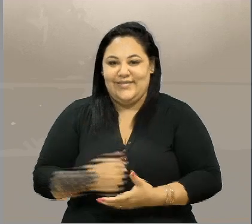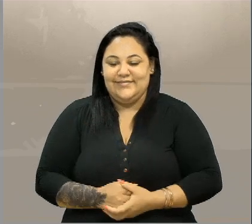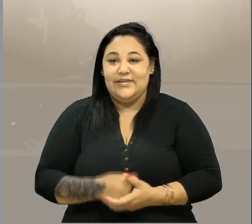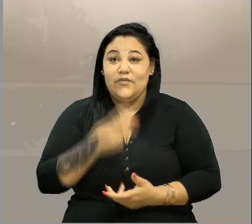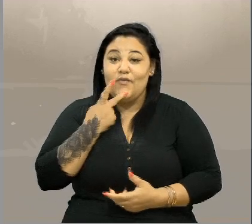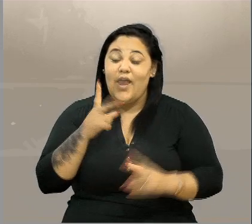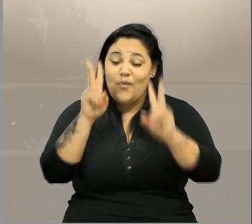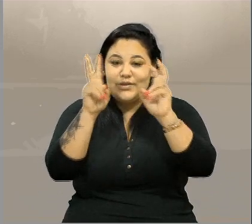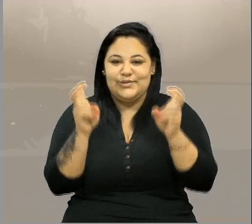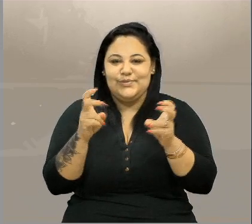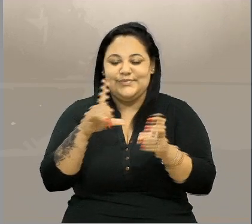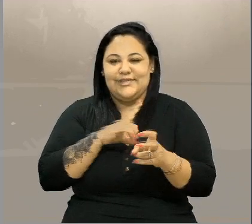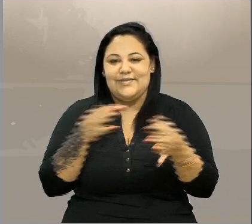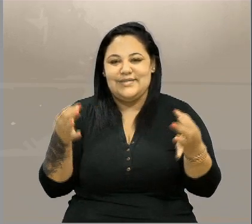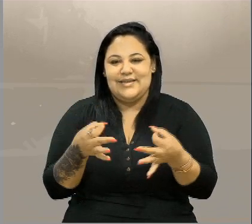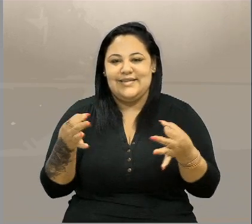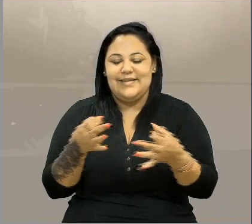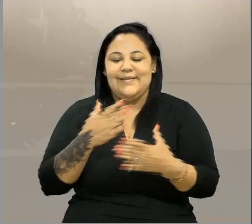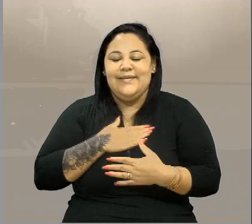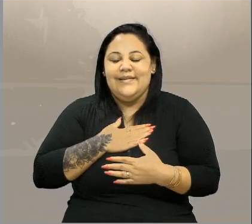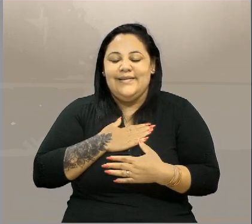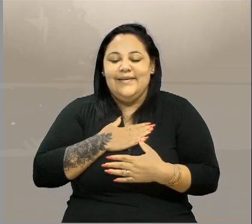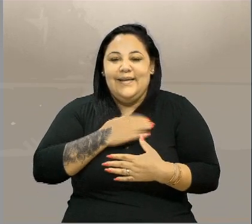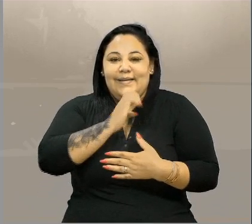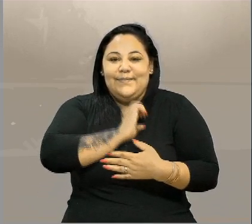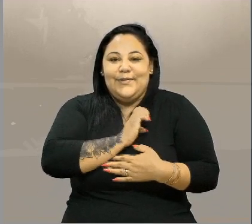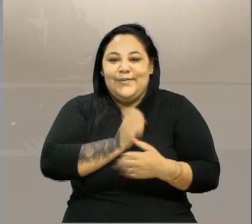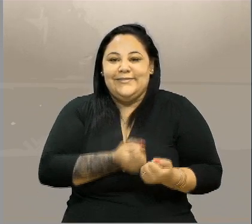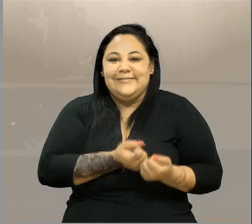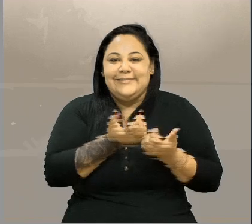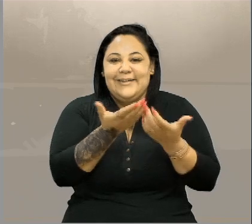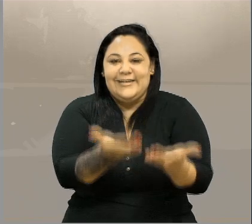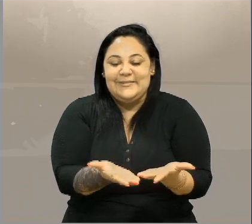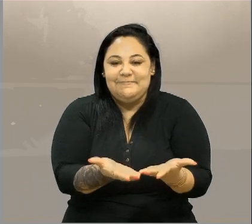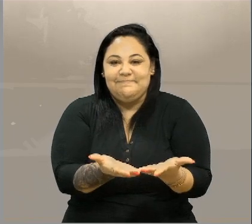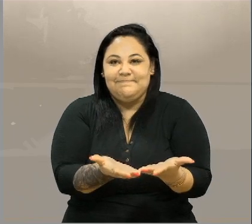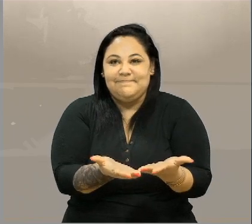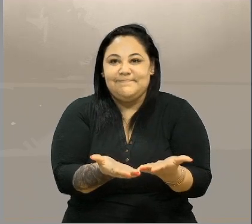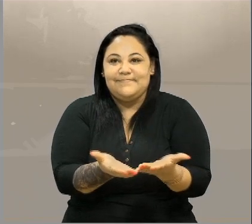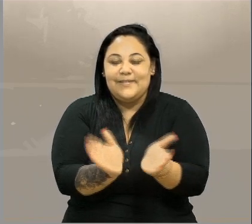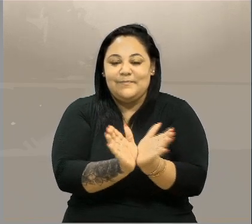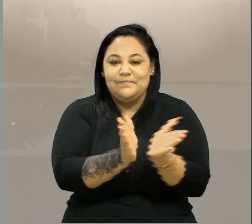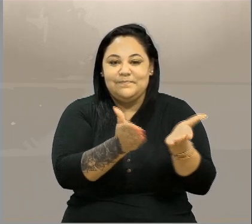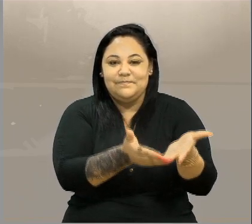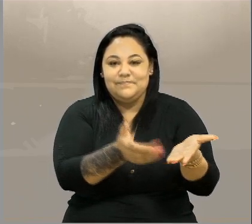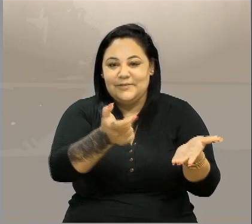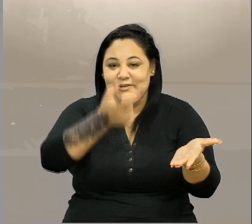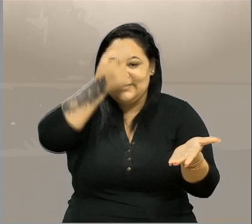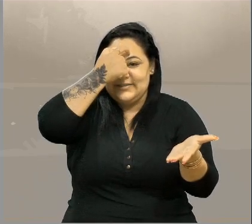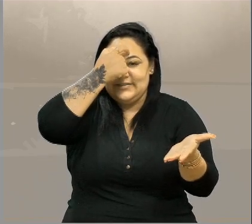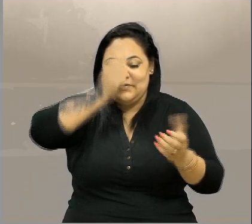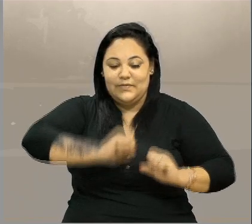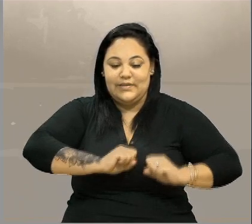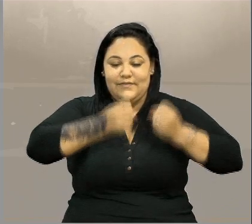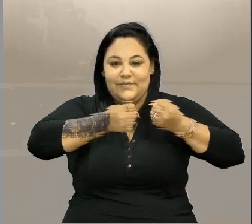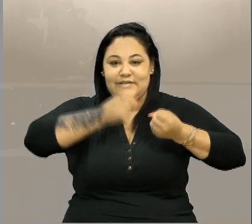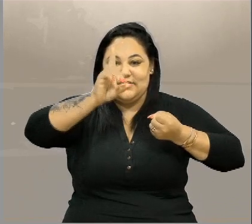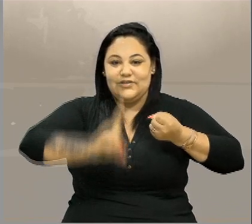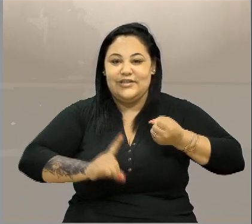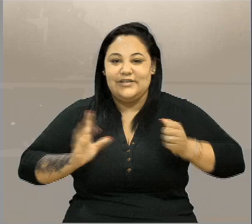que certamente tem meu coração, que foi a Frente Parlamentar de Conscientização e Defesa dos Direitos